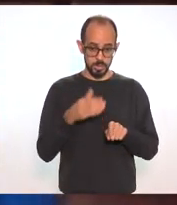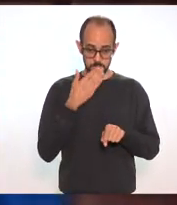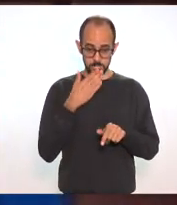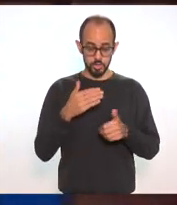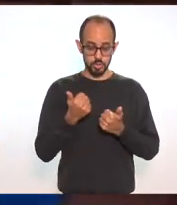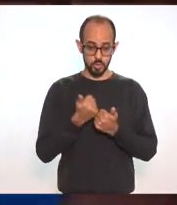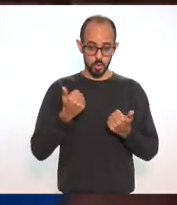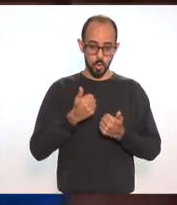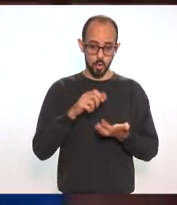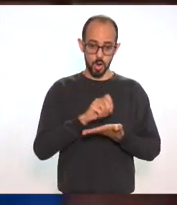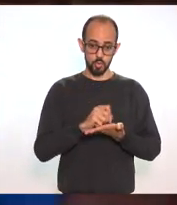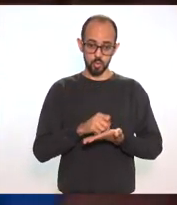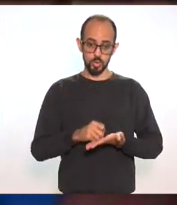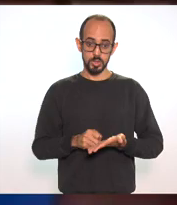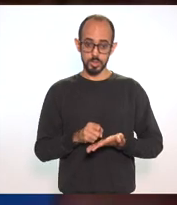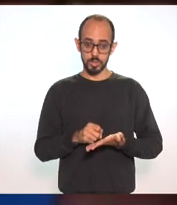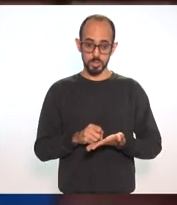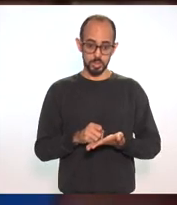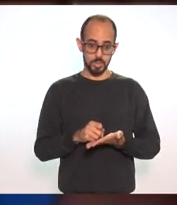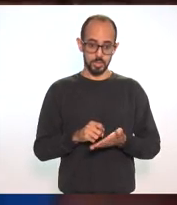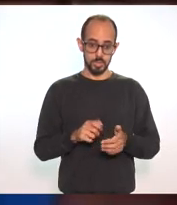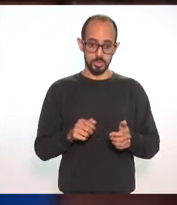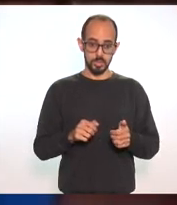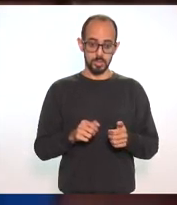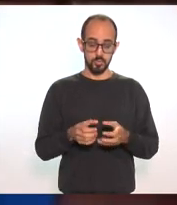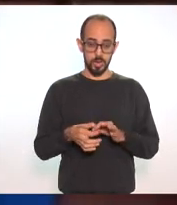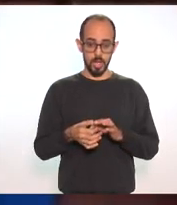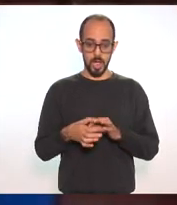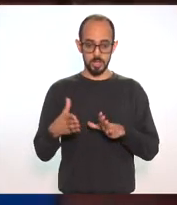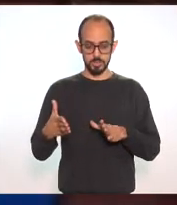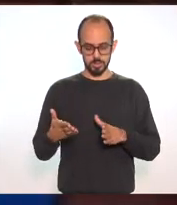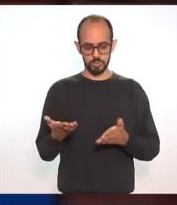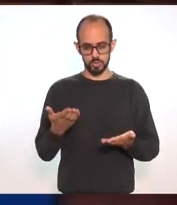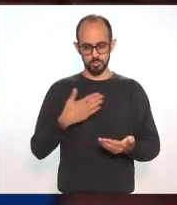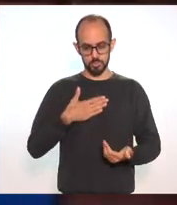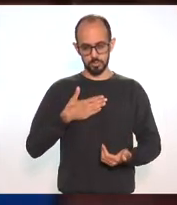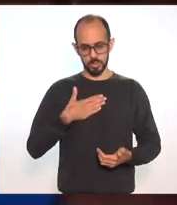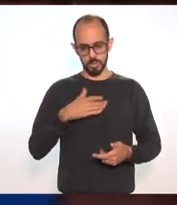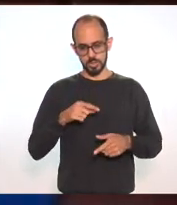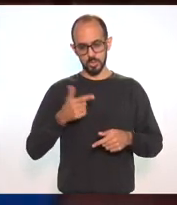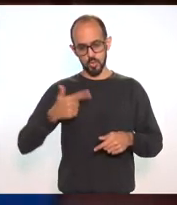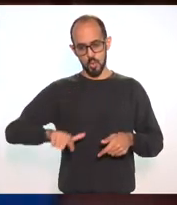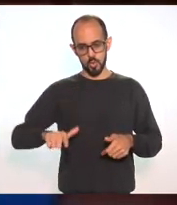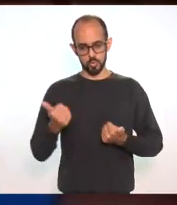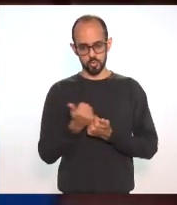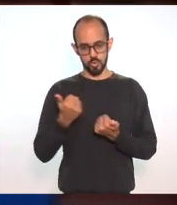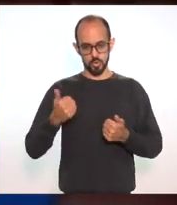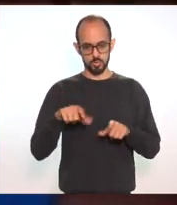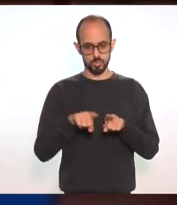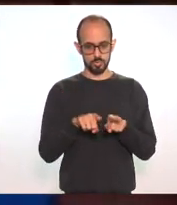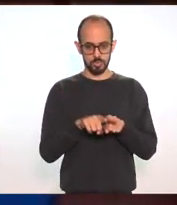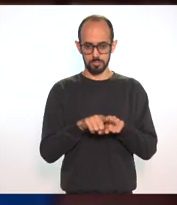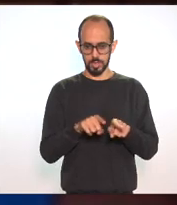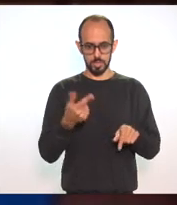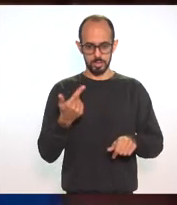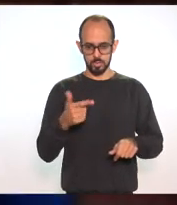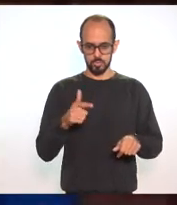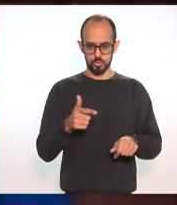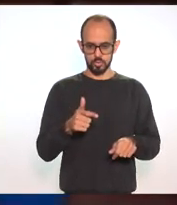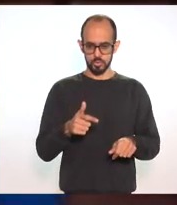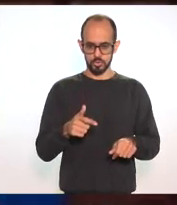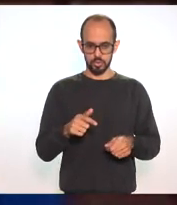coautoria já assentida por mim, acredito que os outros coautores também não teriam nenhuma objeção